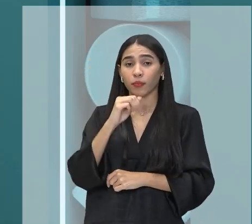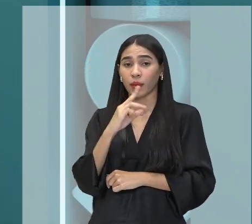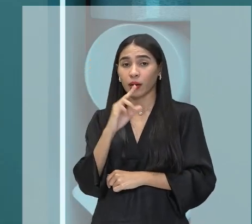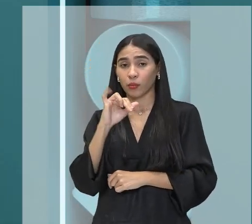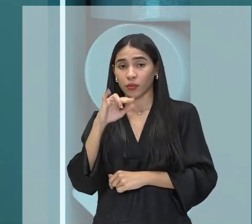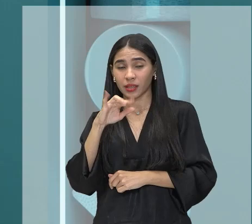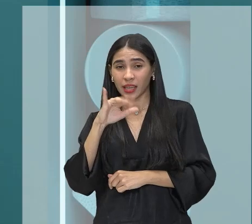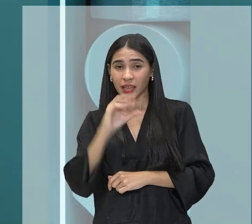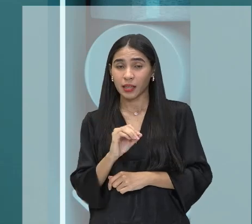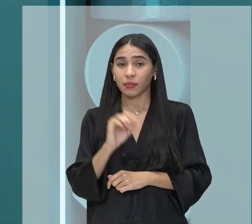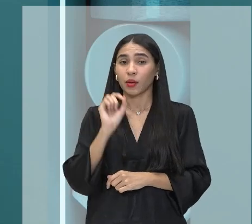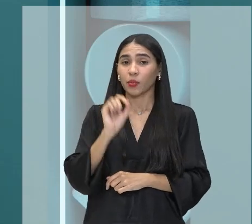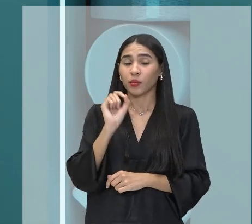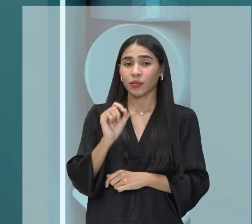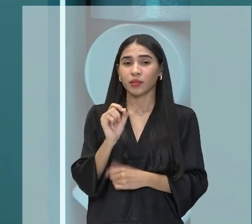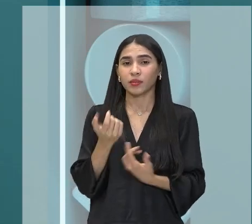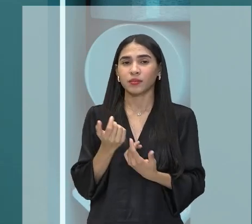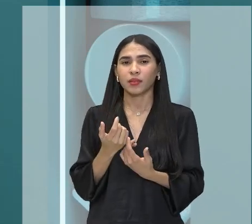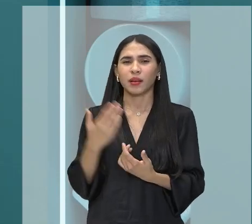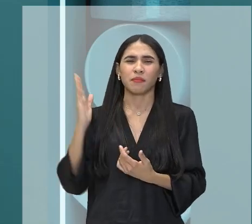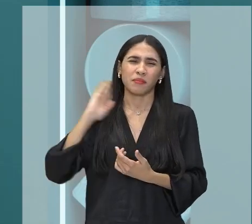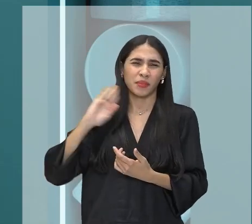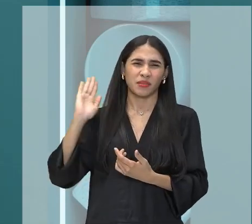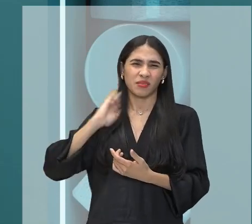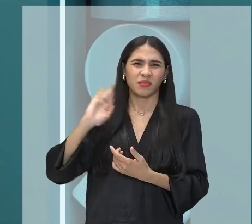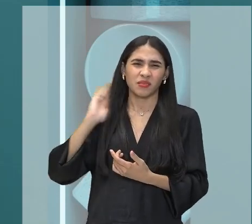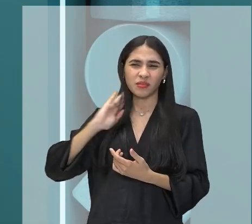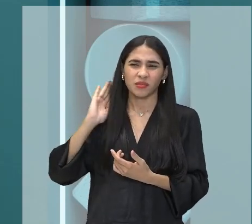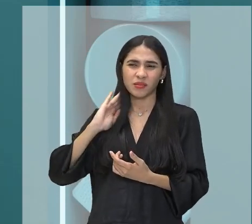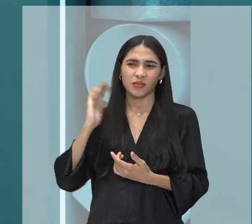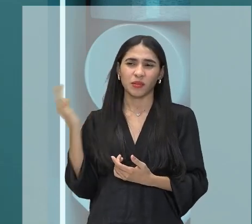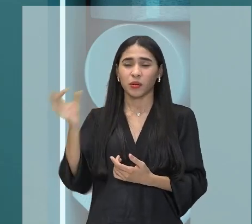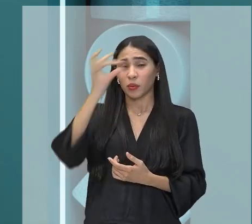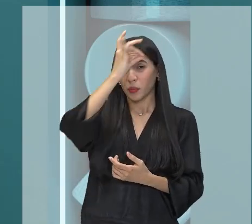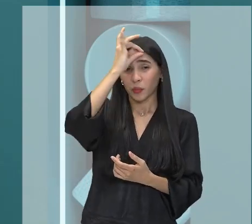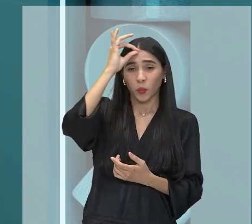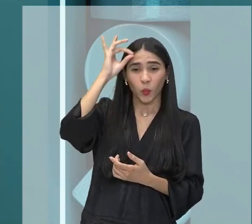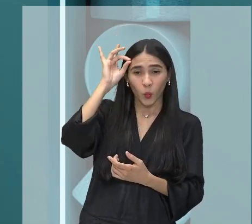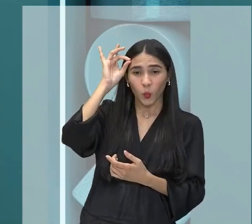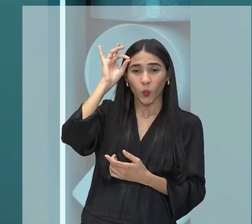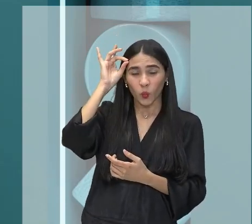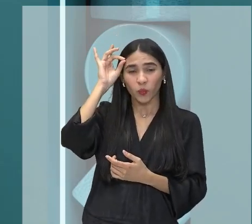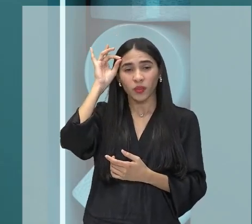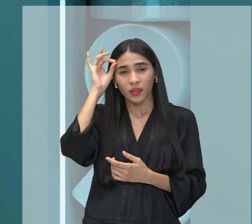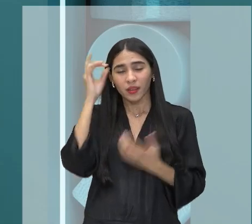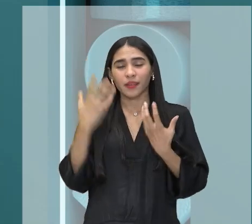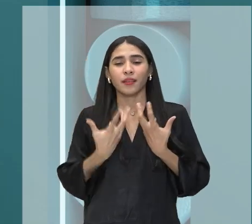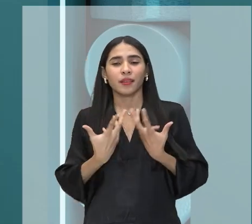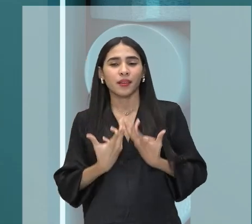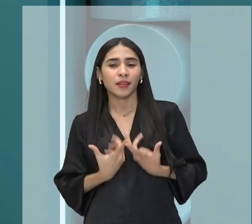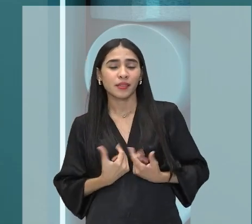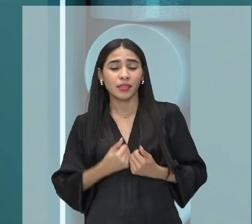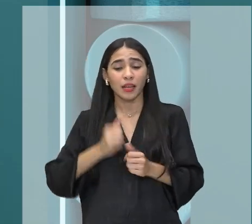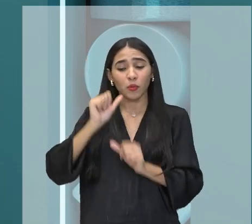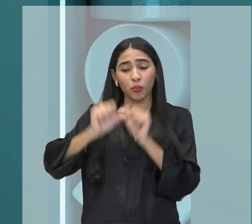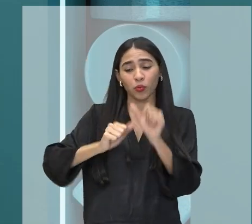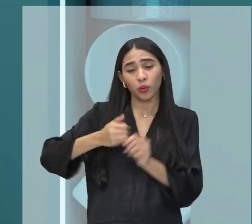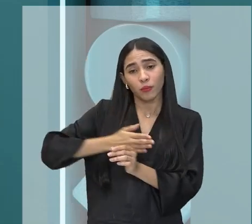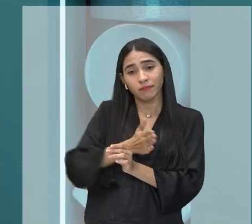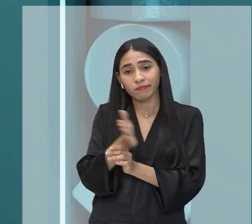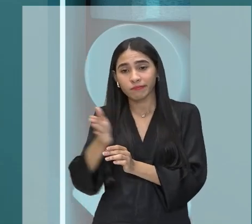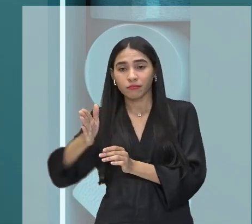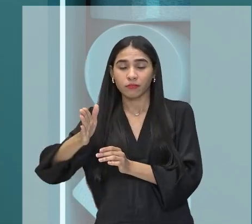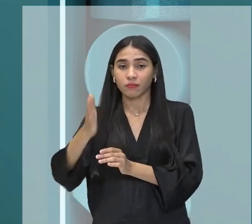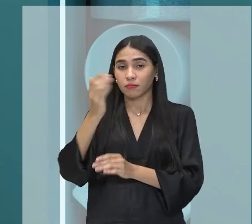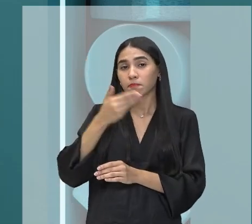era tão ingênuo, tão preguiçoso, que no caminho que o Curupira ensinou, ele ficou cansado e resolveu ir por outro lado, que ele achou que seria